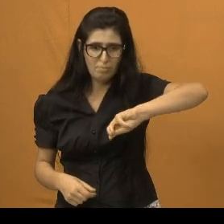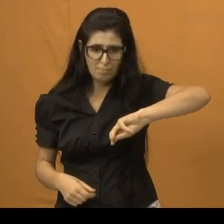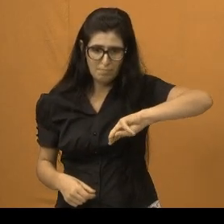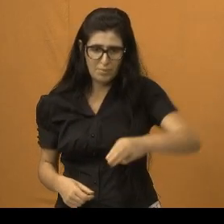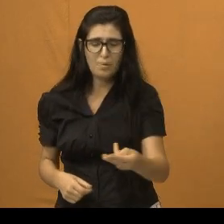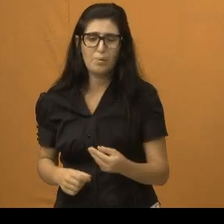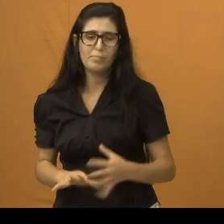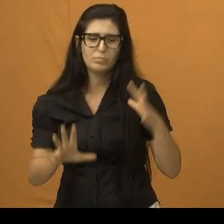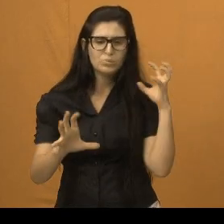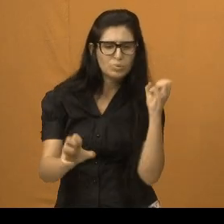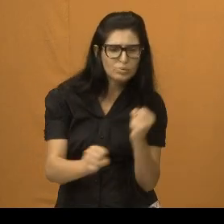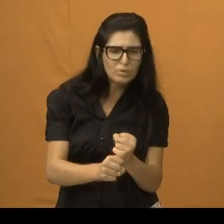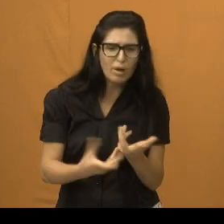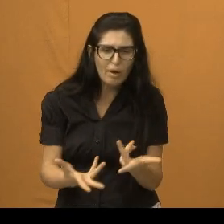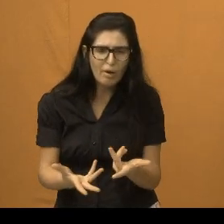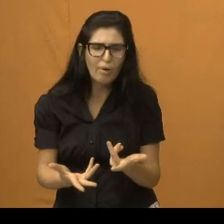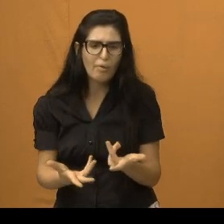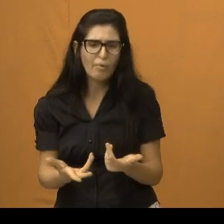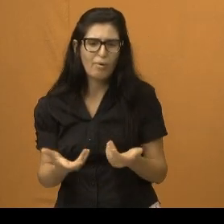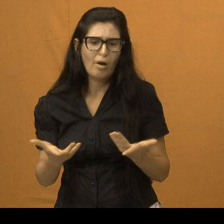em